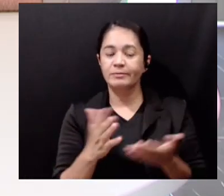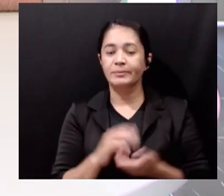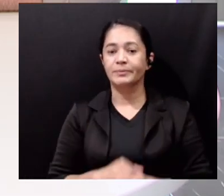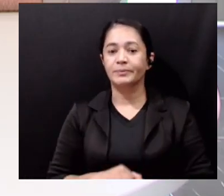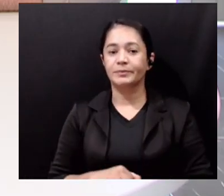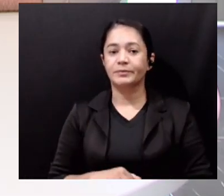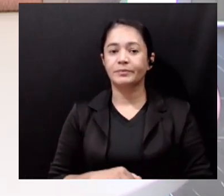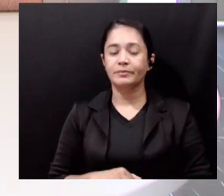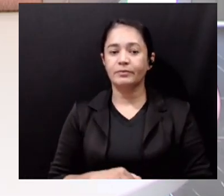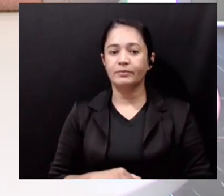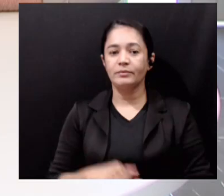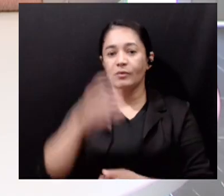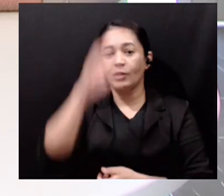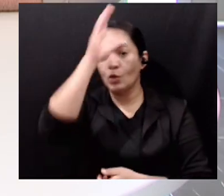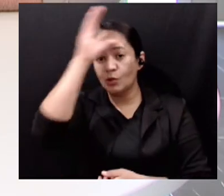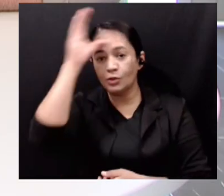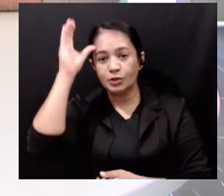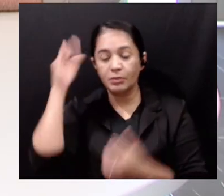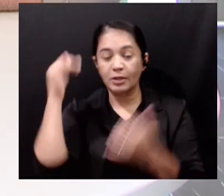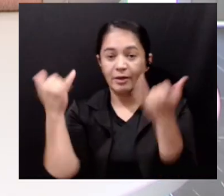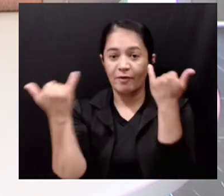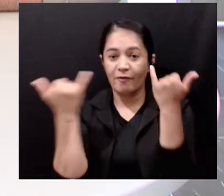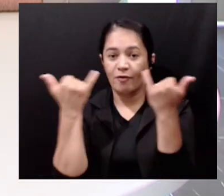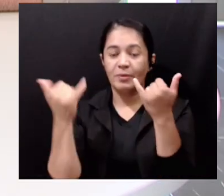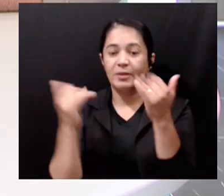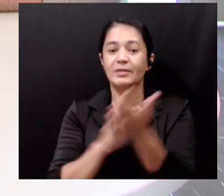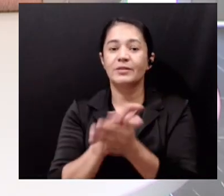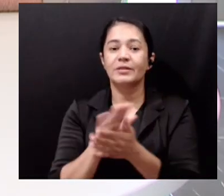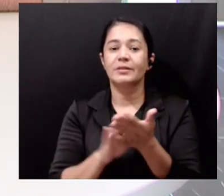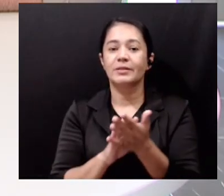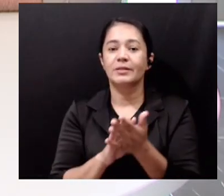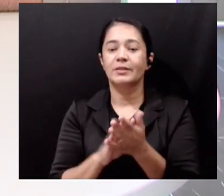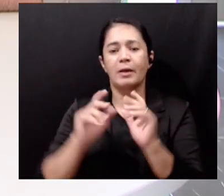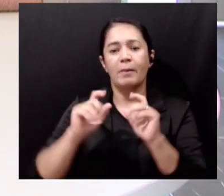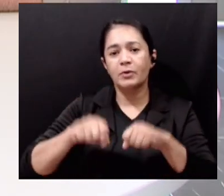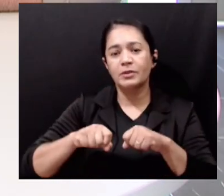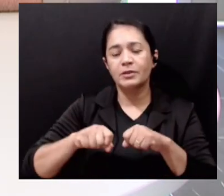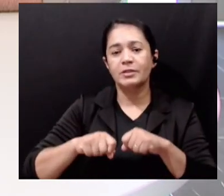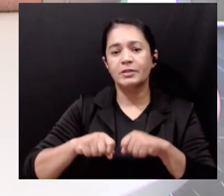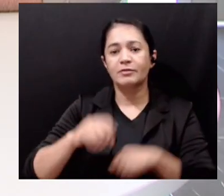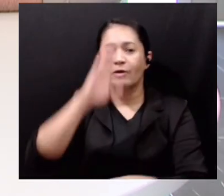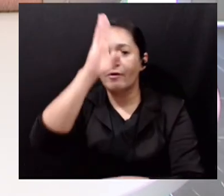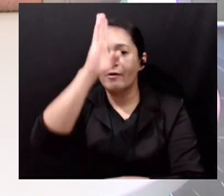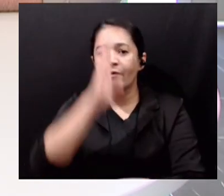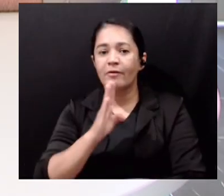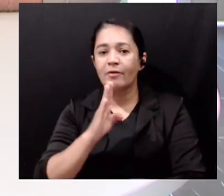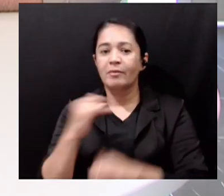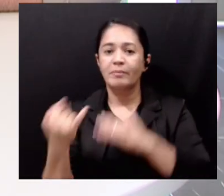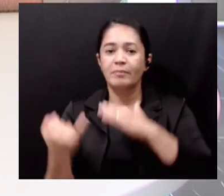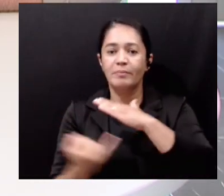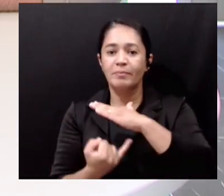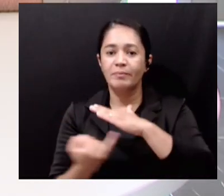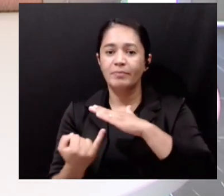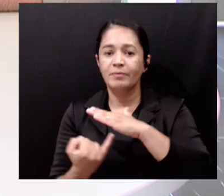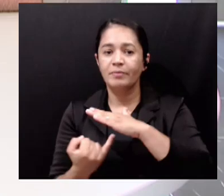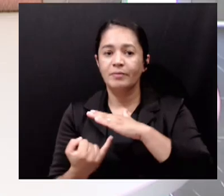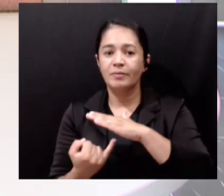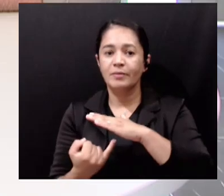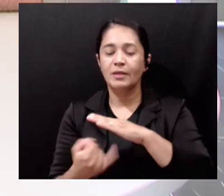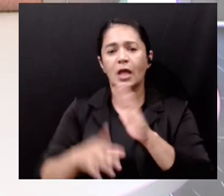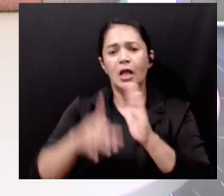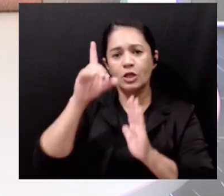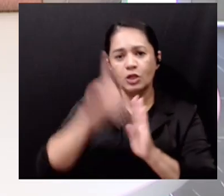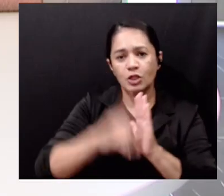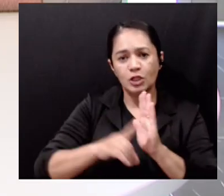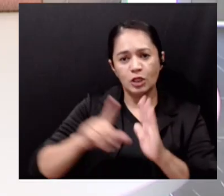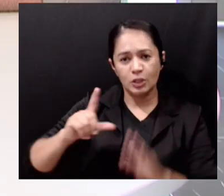que nunca foram informados sobre a possibilidade, né, dessa conta gratuita pelas instituições, elas têm o direito de pedir reembolso,